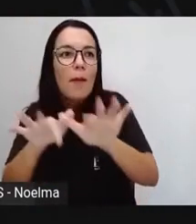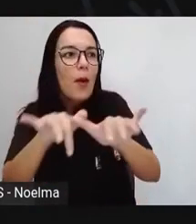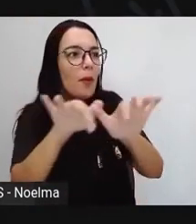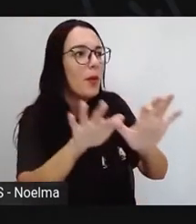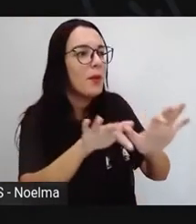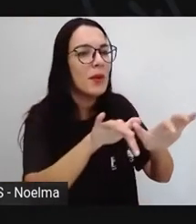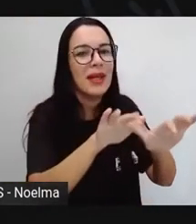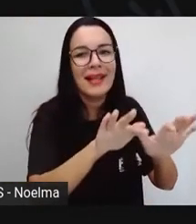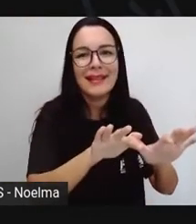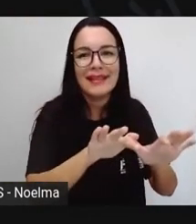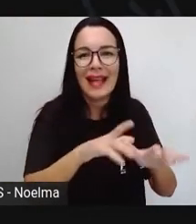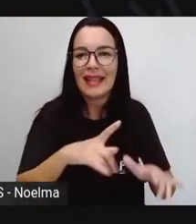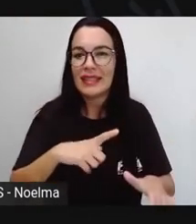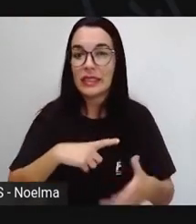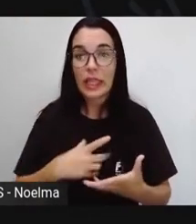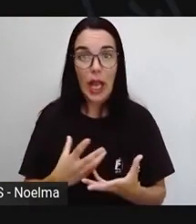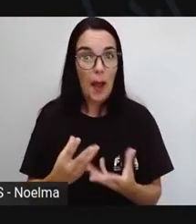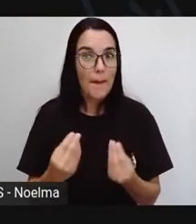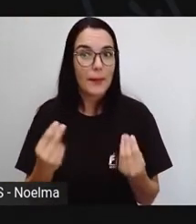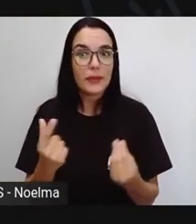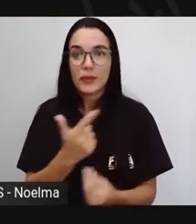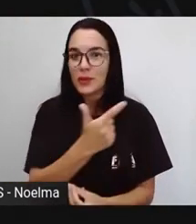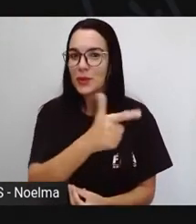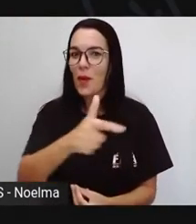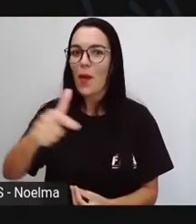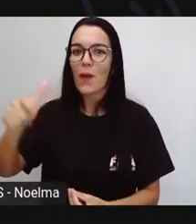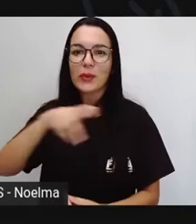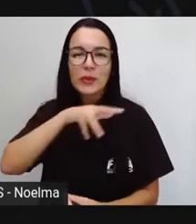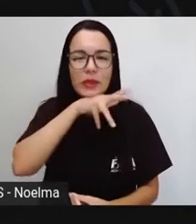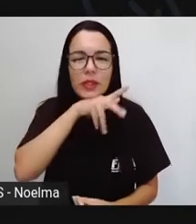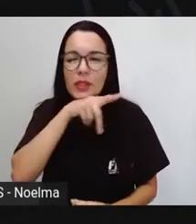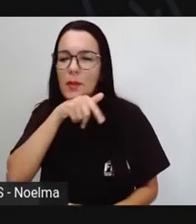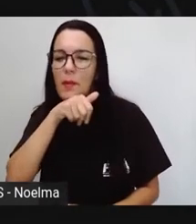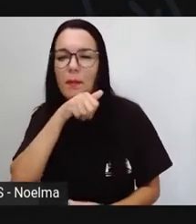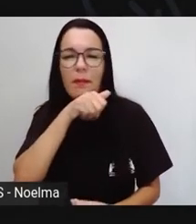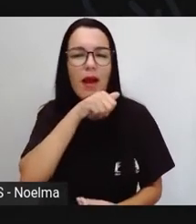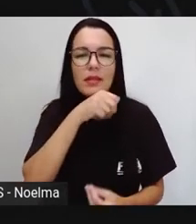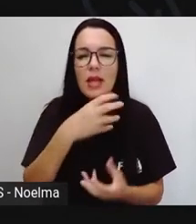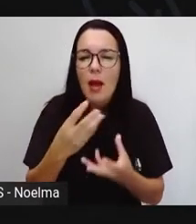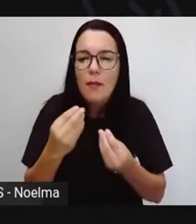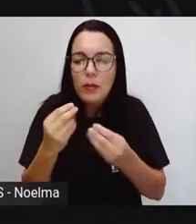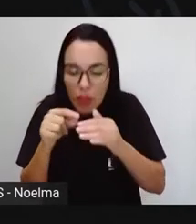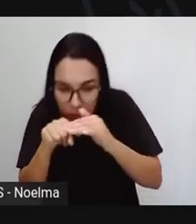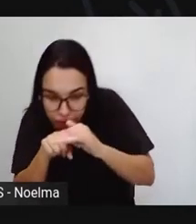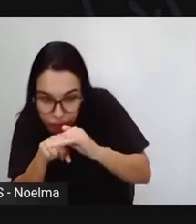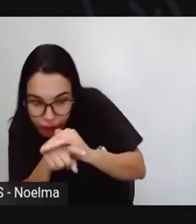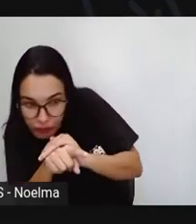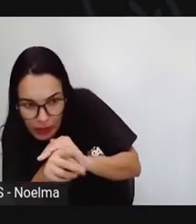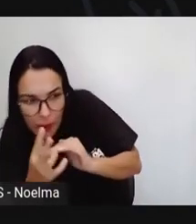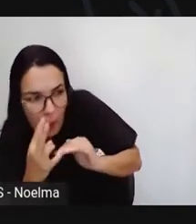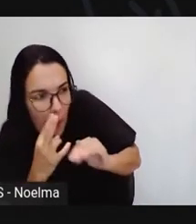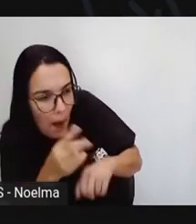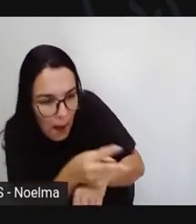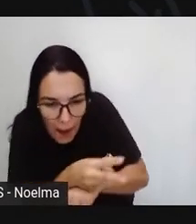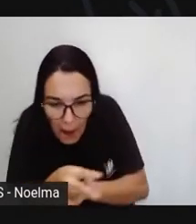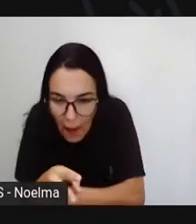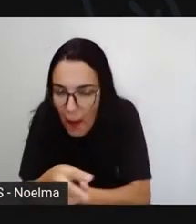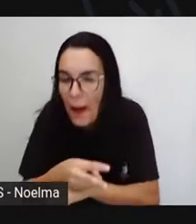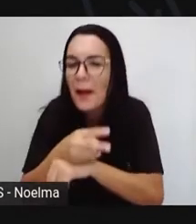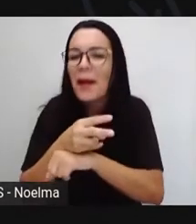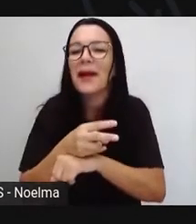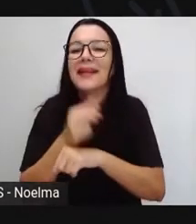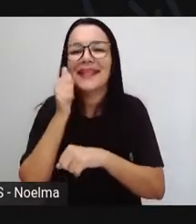muitos outros bichinhos para ver. Muitas tocas para explorar. E ela se